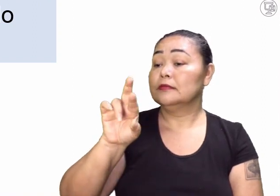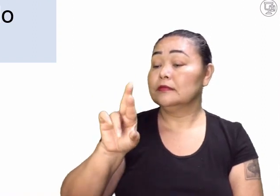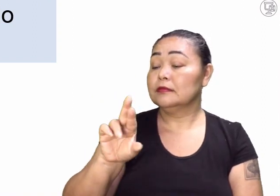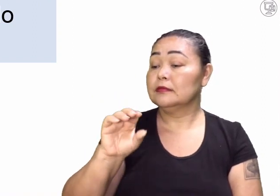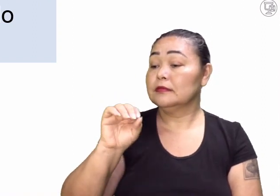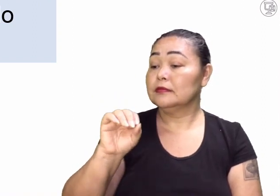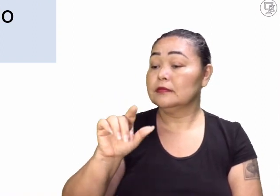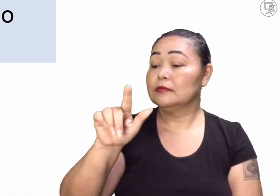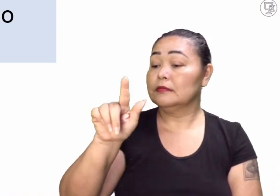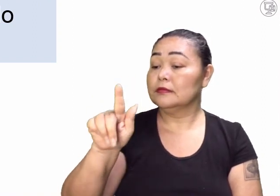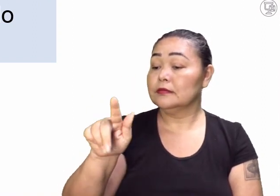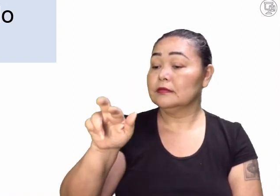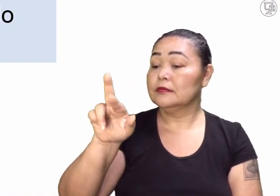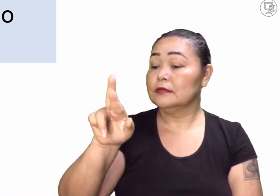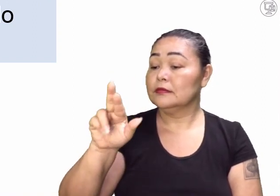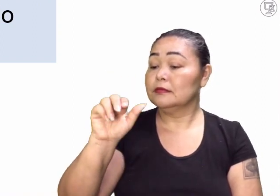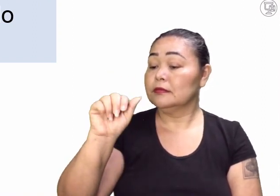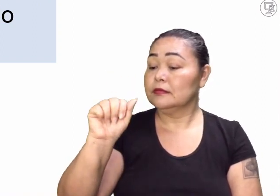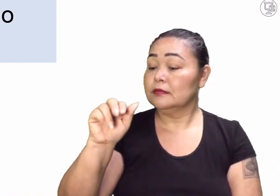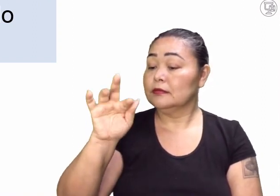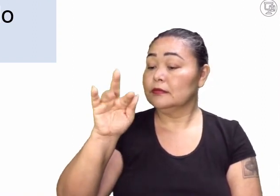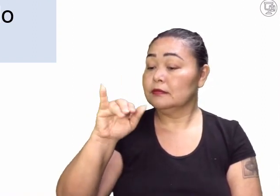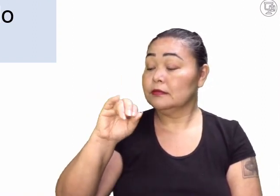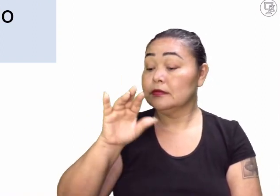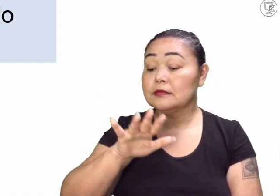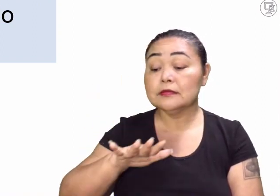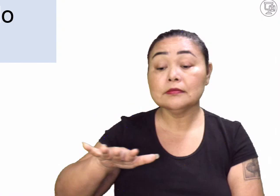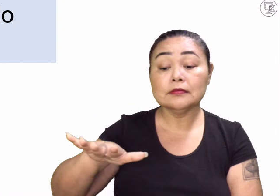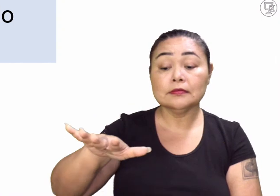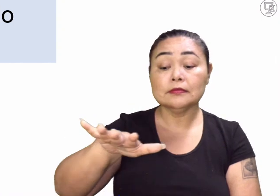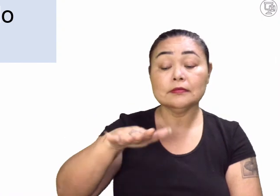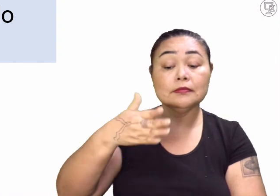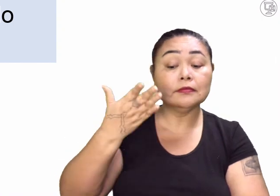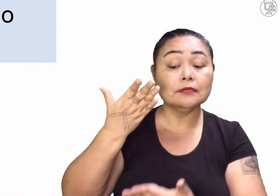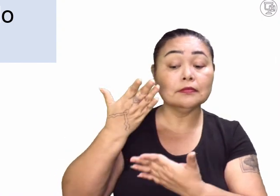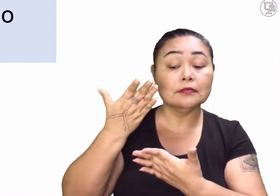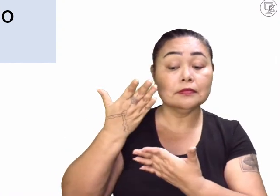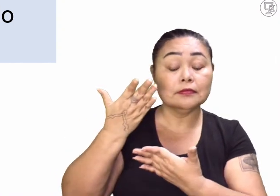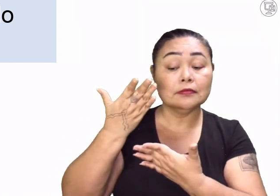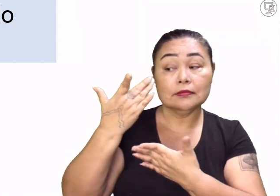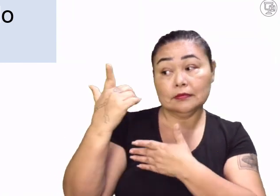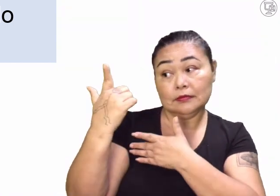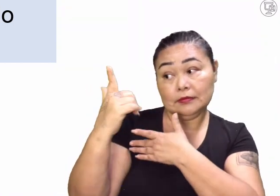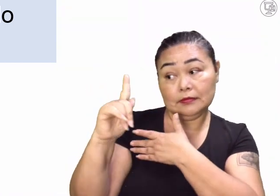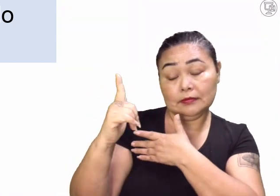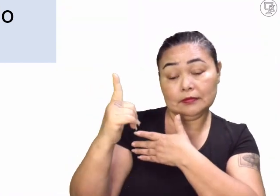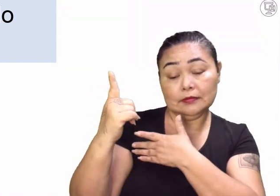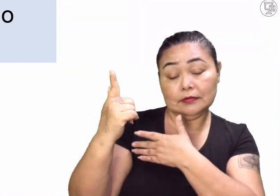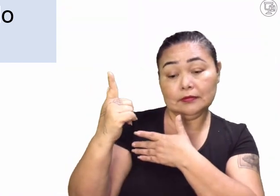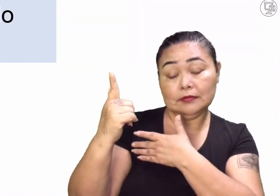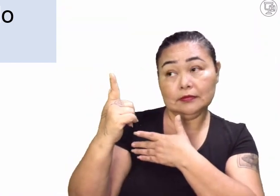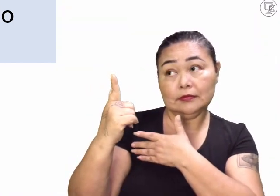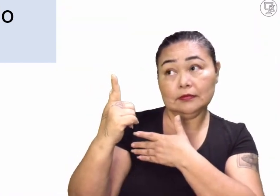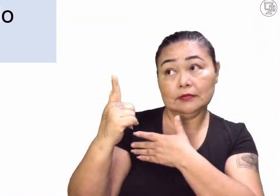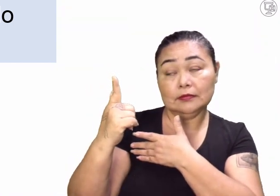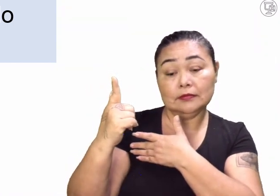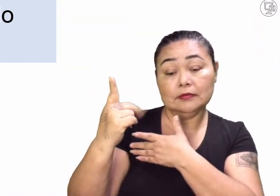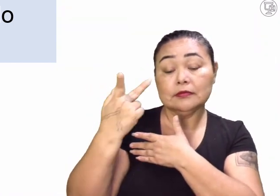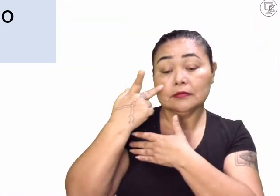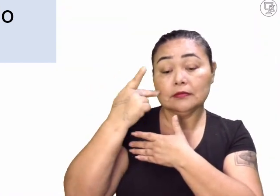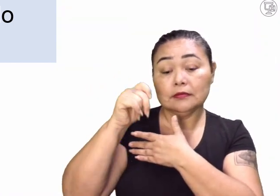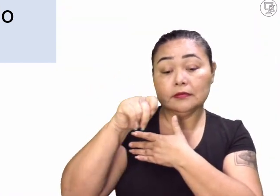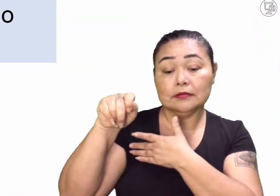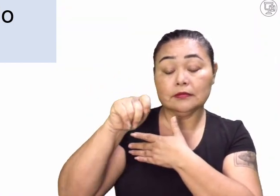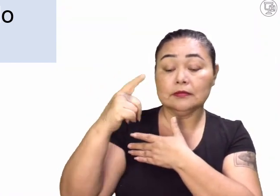Hidrografia é o ramo da geografia física. Olha só, vamos marcar aqui,